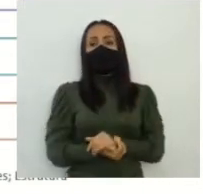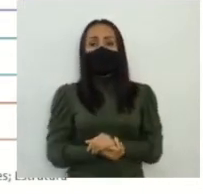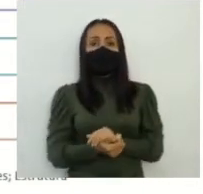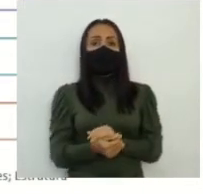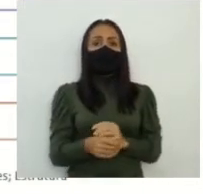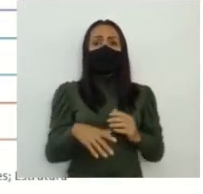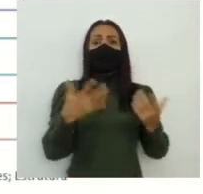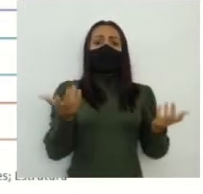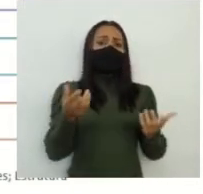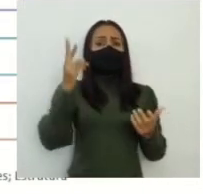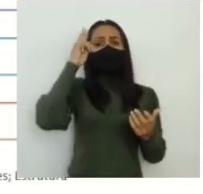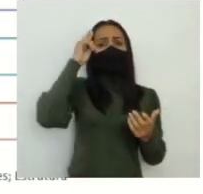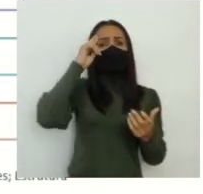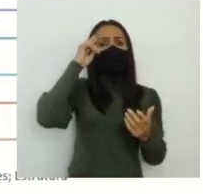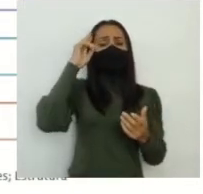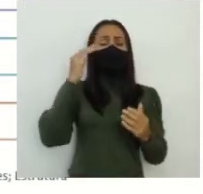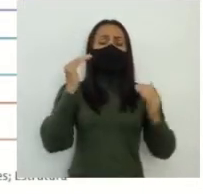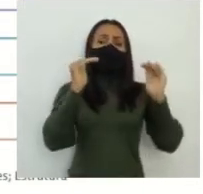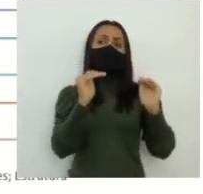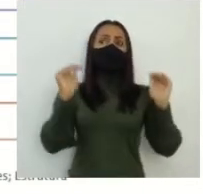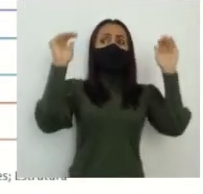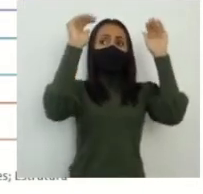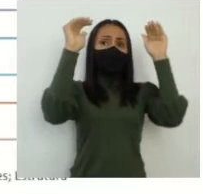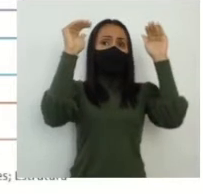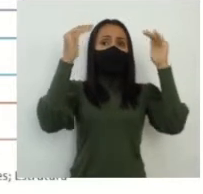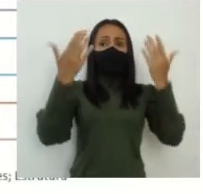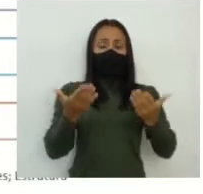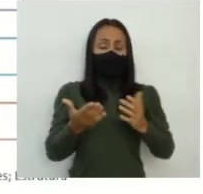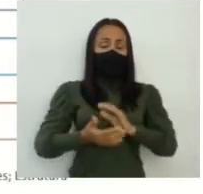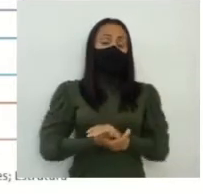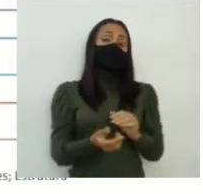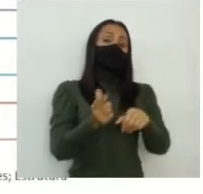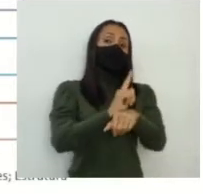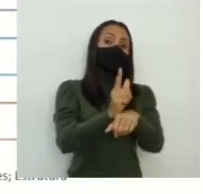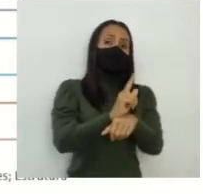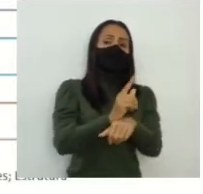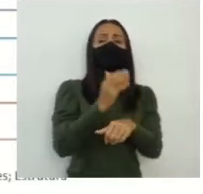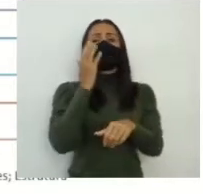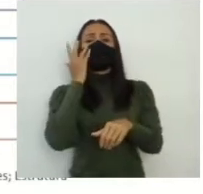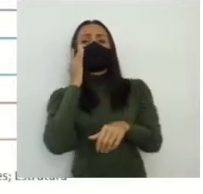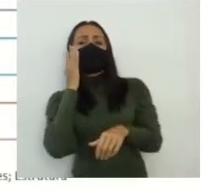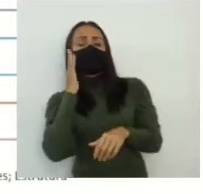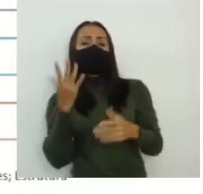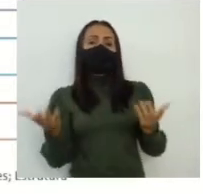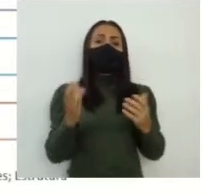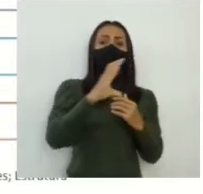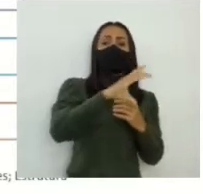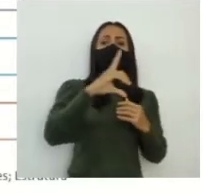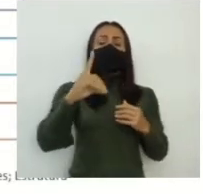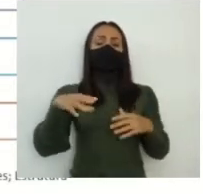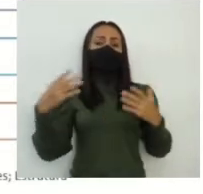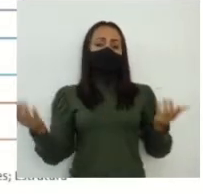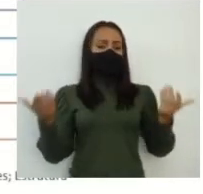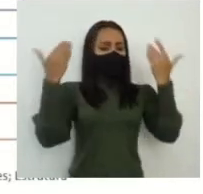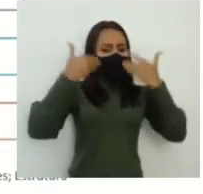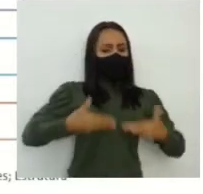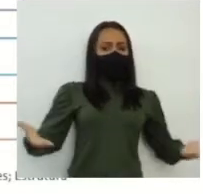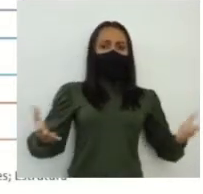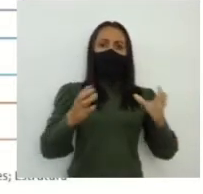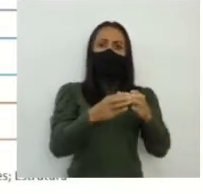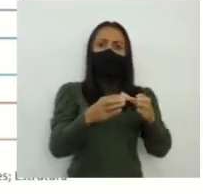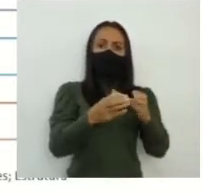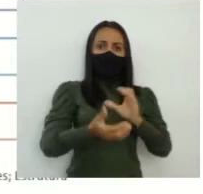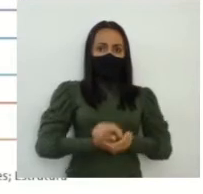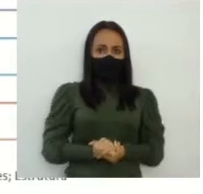quem é meu chefe superior, quem é a direção, quem é o gestor, quem é o supervisor, quem sou eu nessa equipe. Tudo isso vai ser